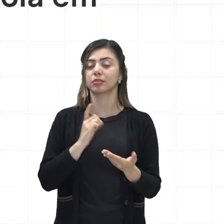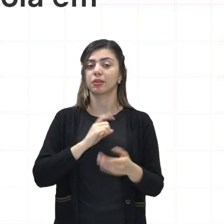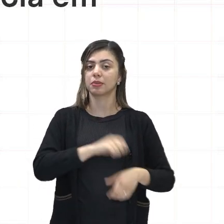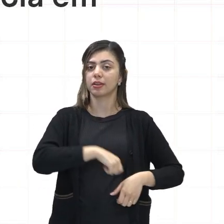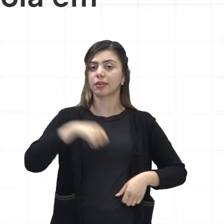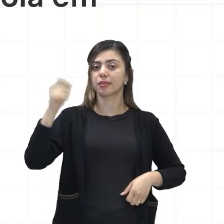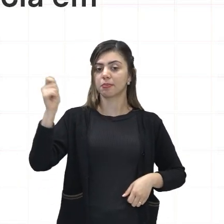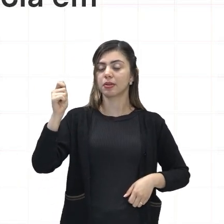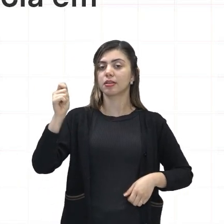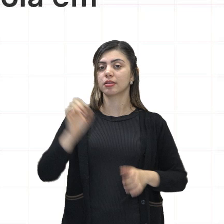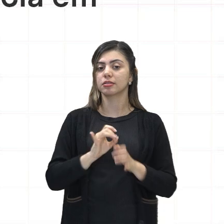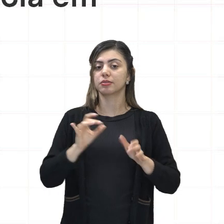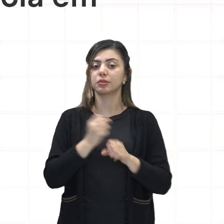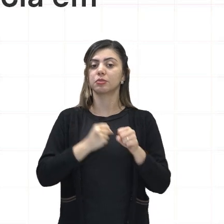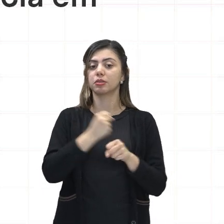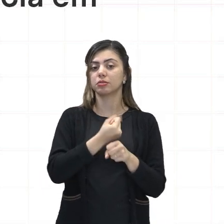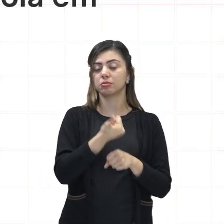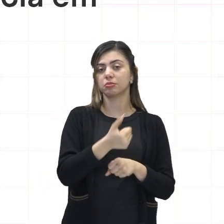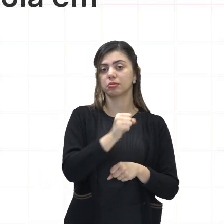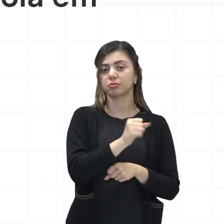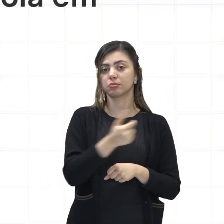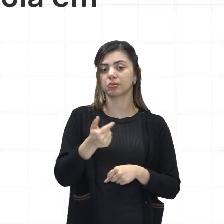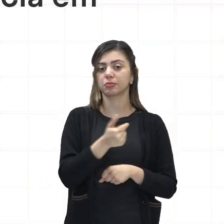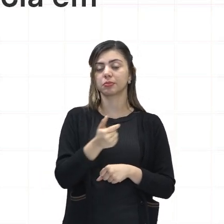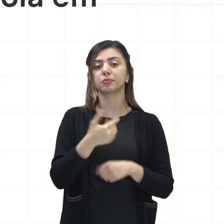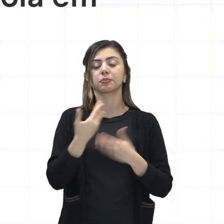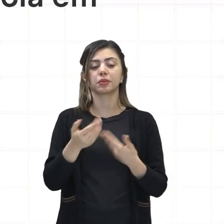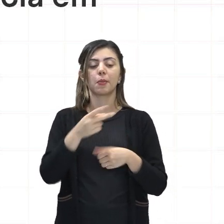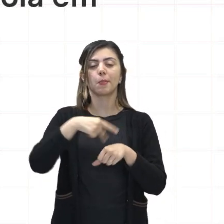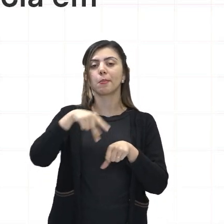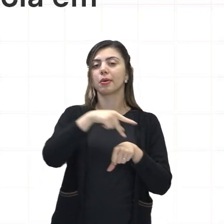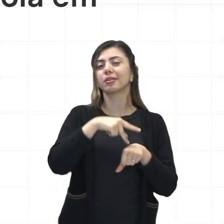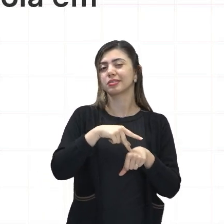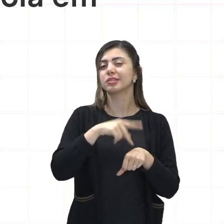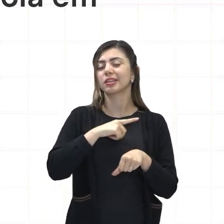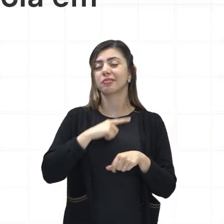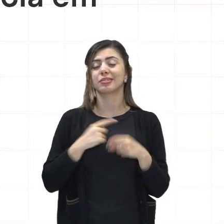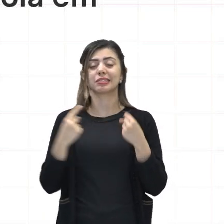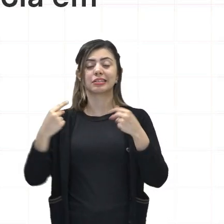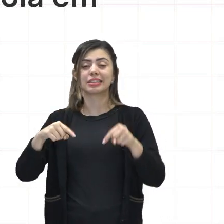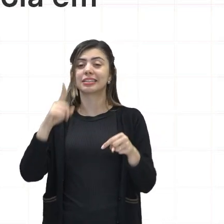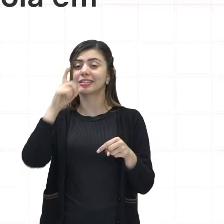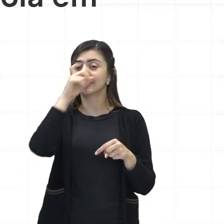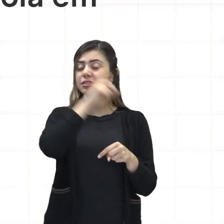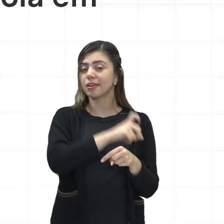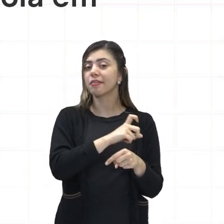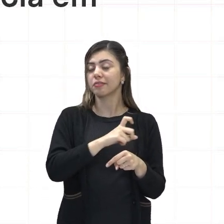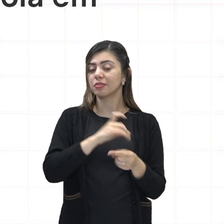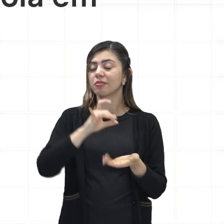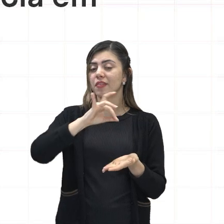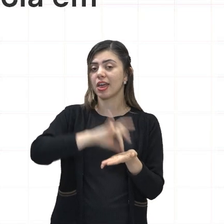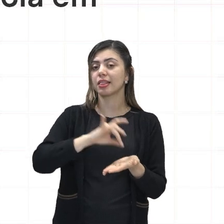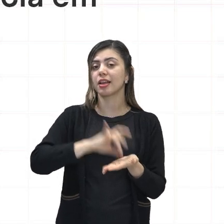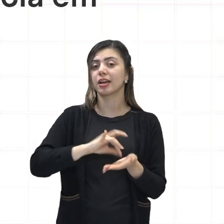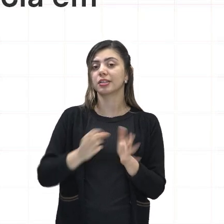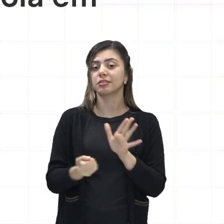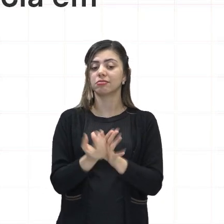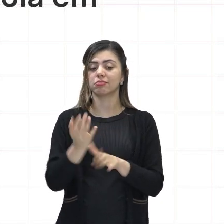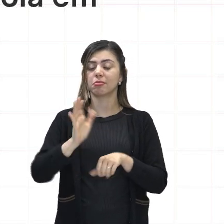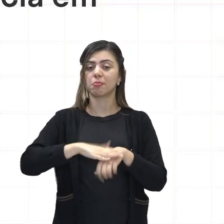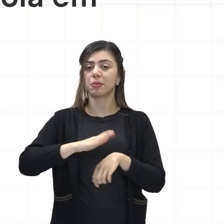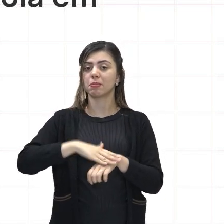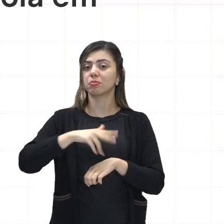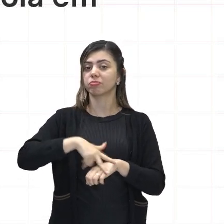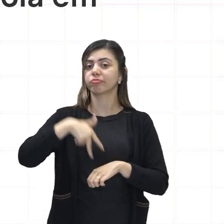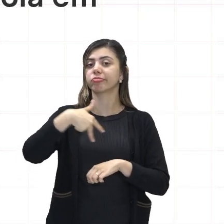da independência em 1822, o país enfrentou diversos desafios na consolidação de sua autonomia